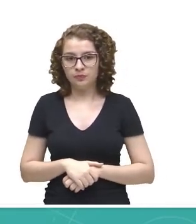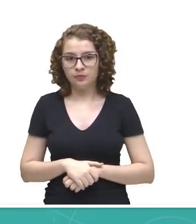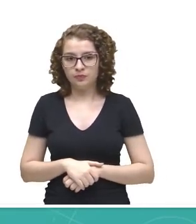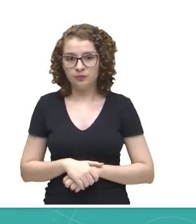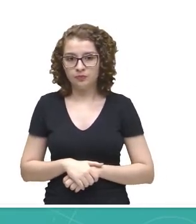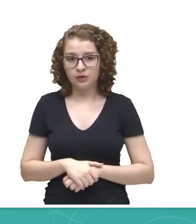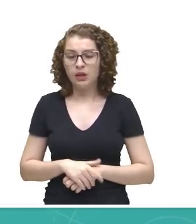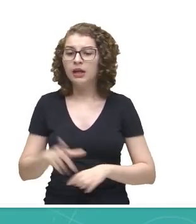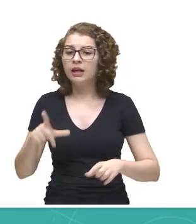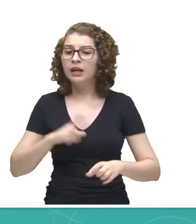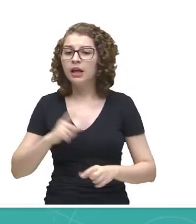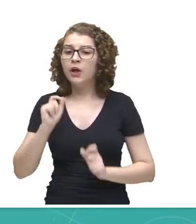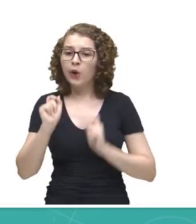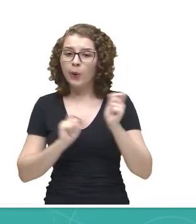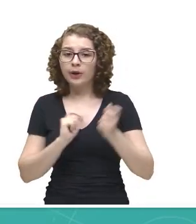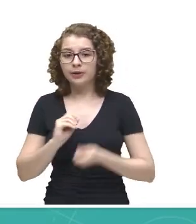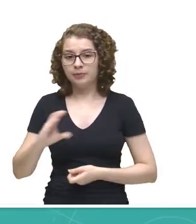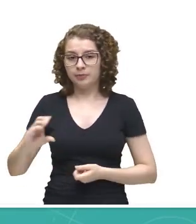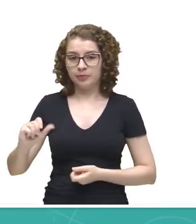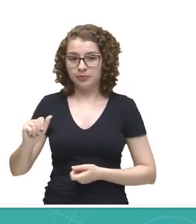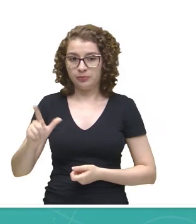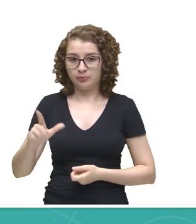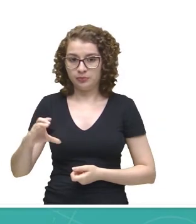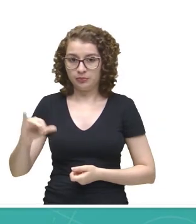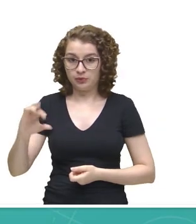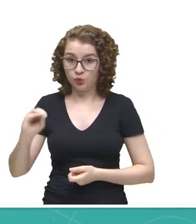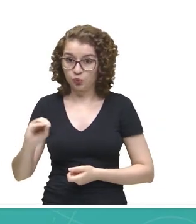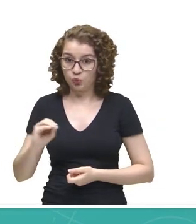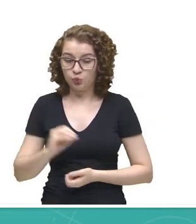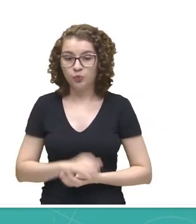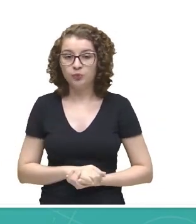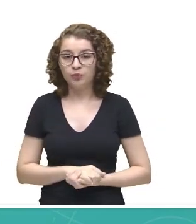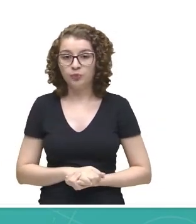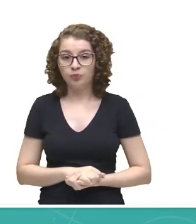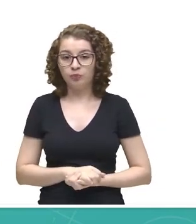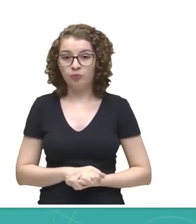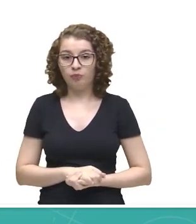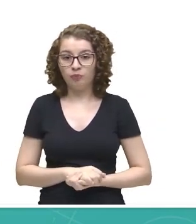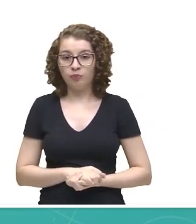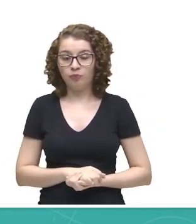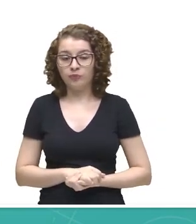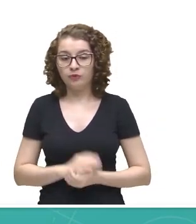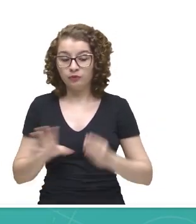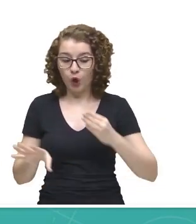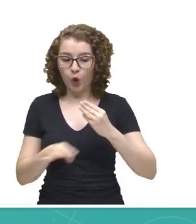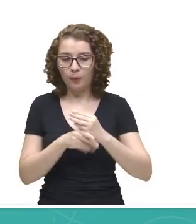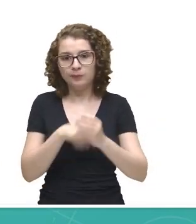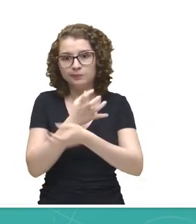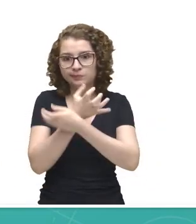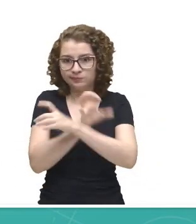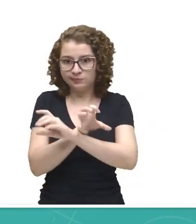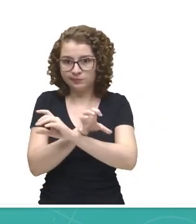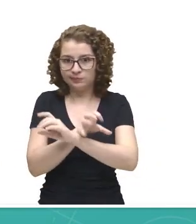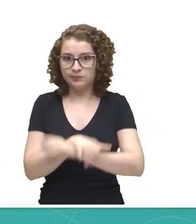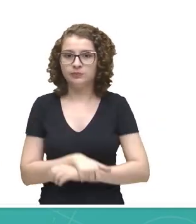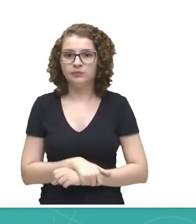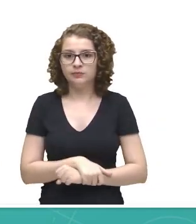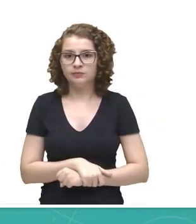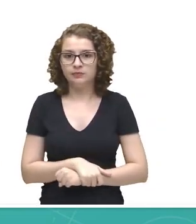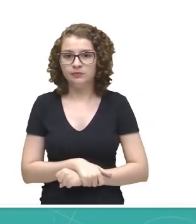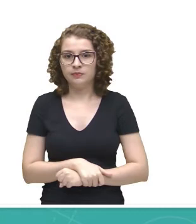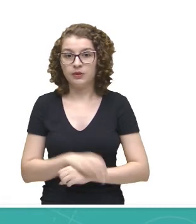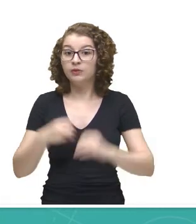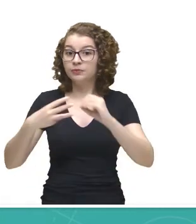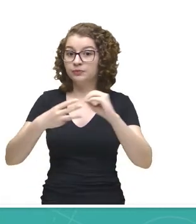cálcio, tá bom? Para compor esse tecido ósseo. A gente observa aqui as células